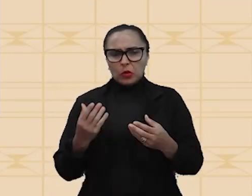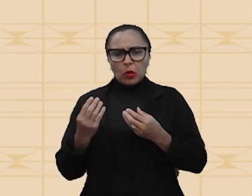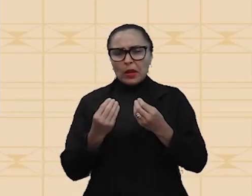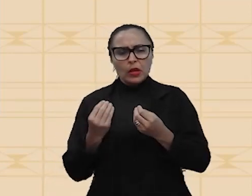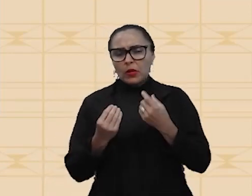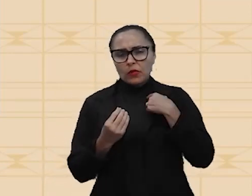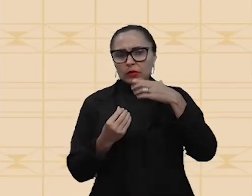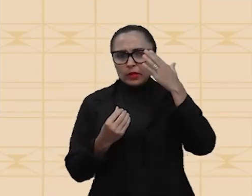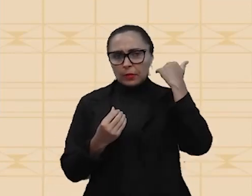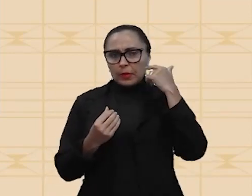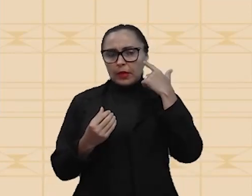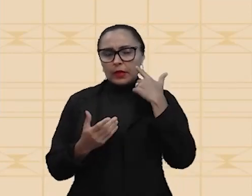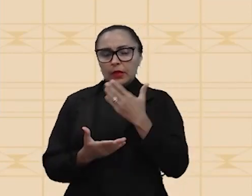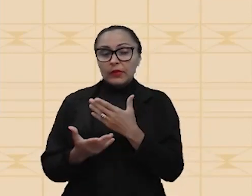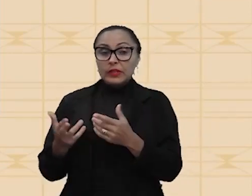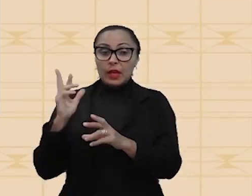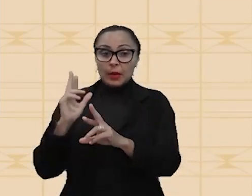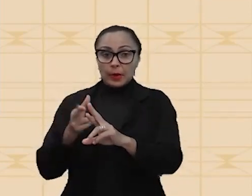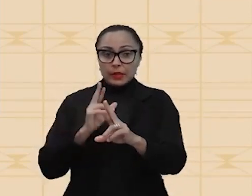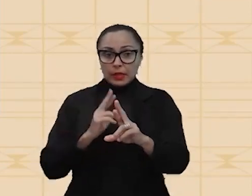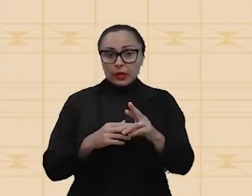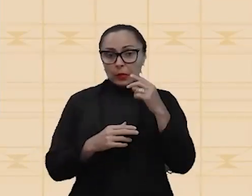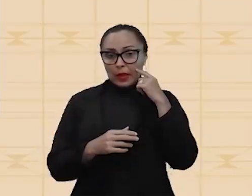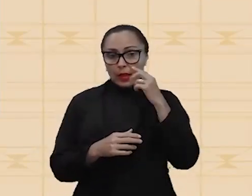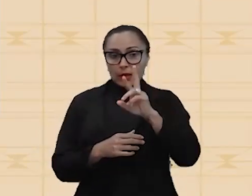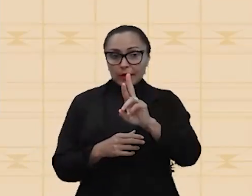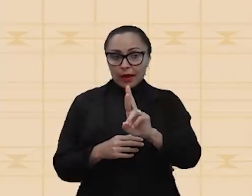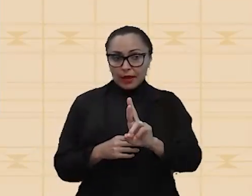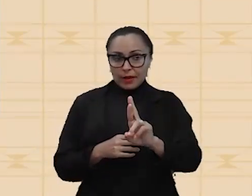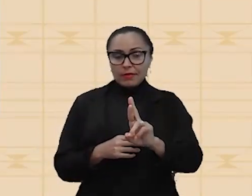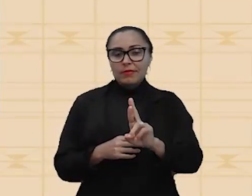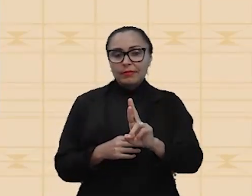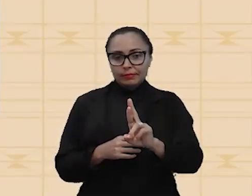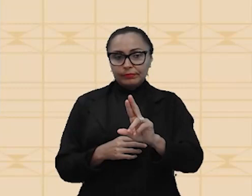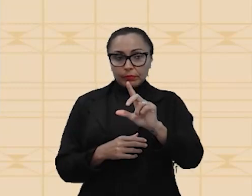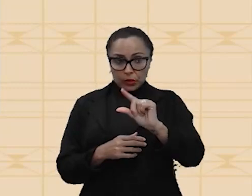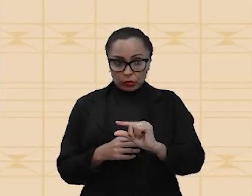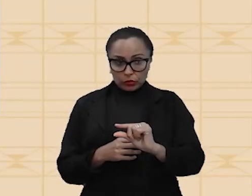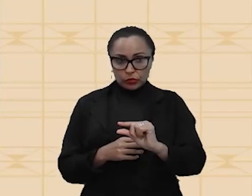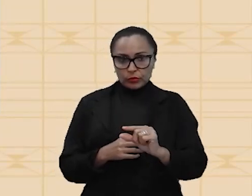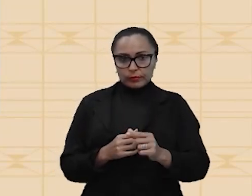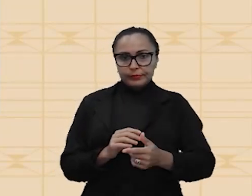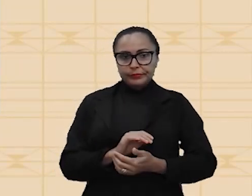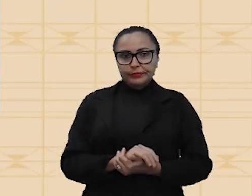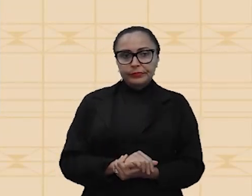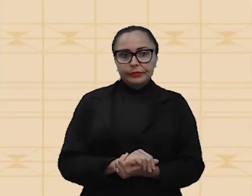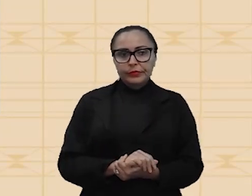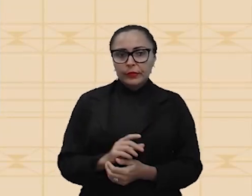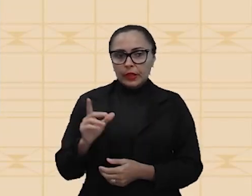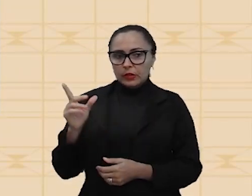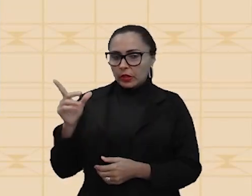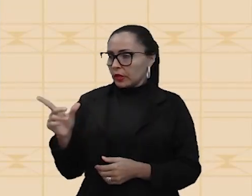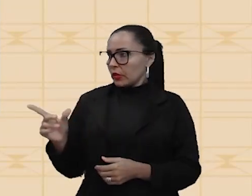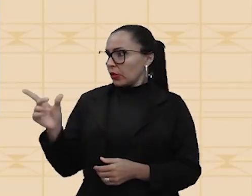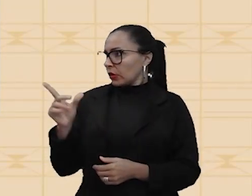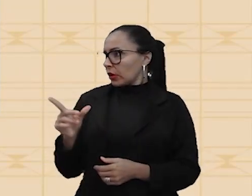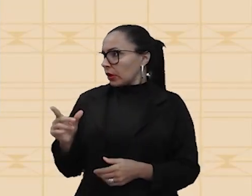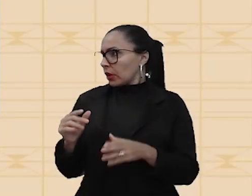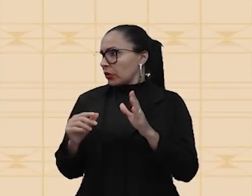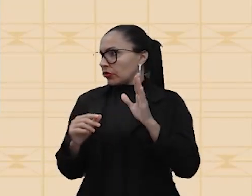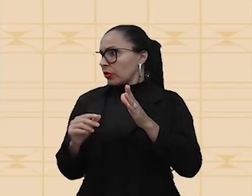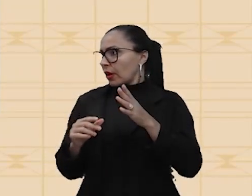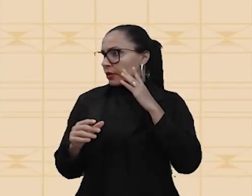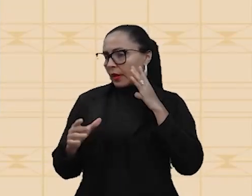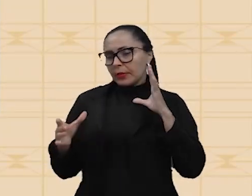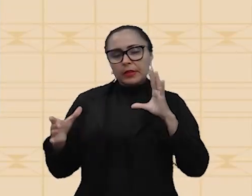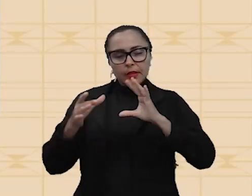ser representado por uma letra R minúscula. Então, viu no vestibular uma letra R minúscula, já sabe que ele está ligando com a